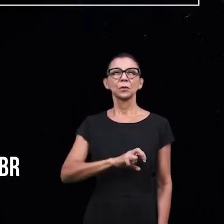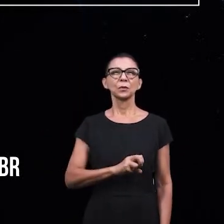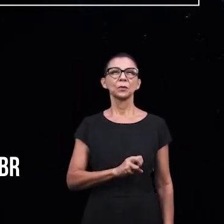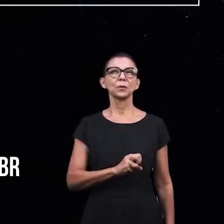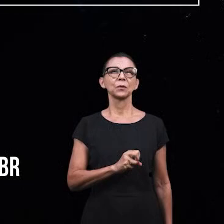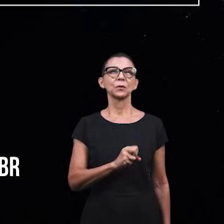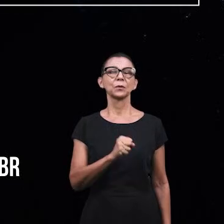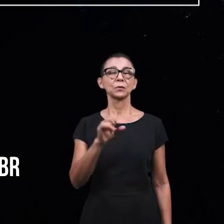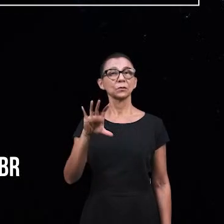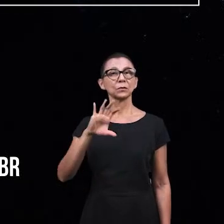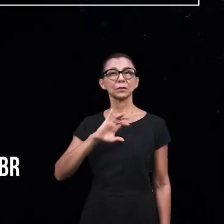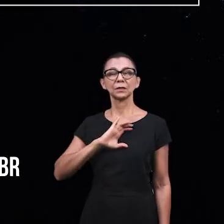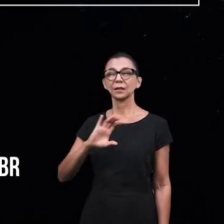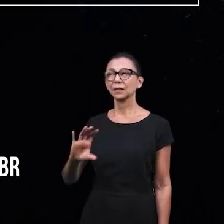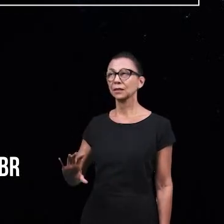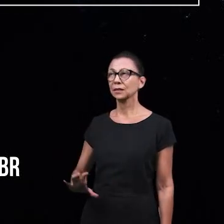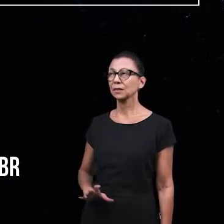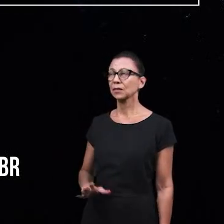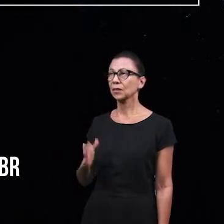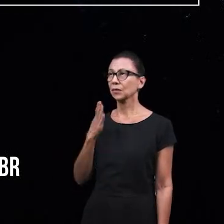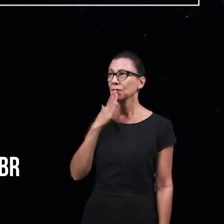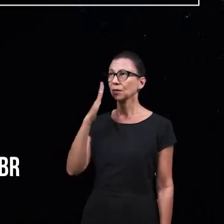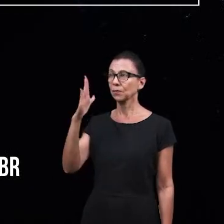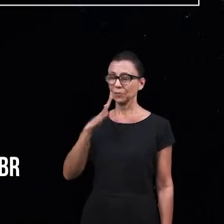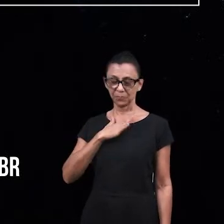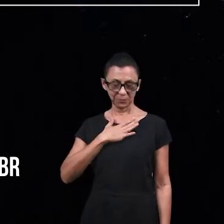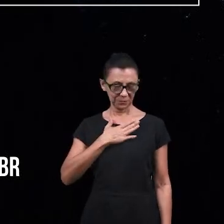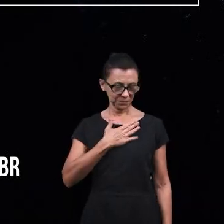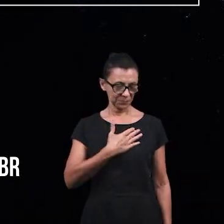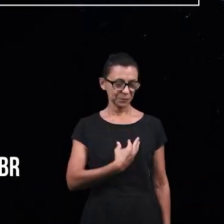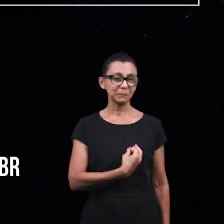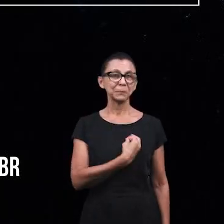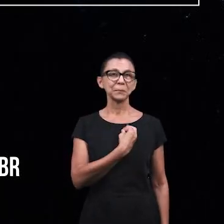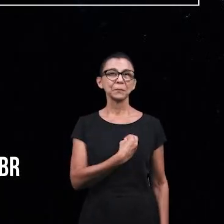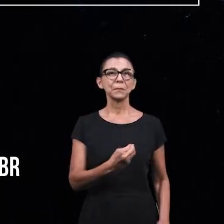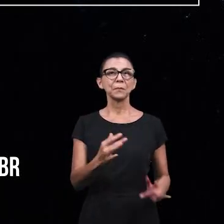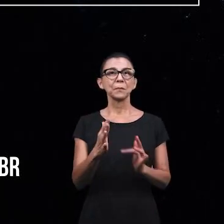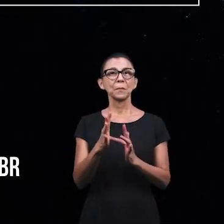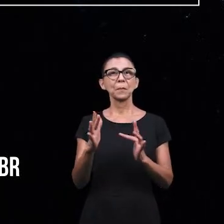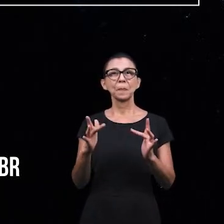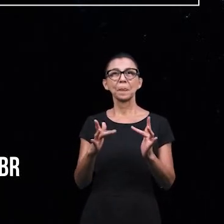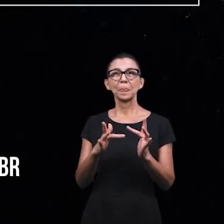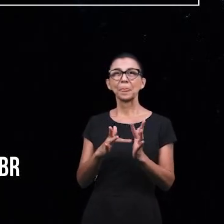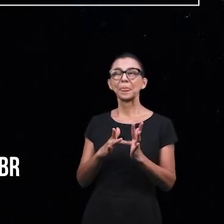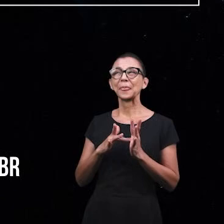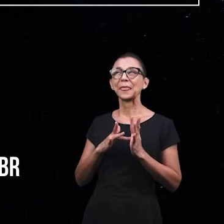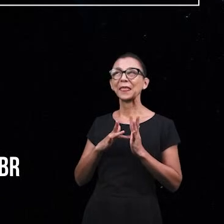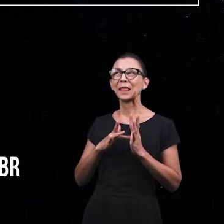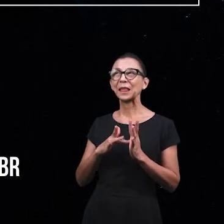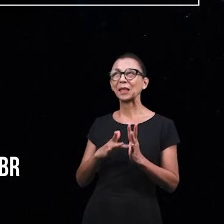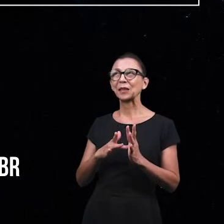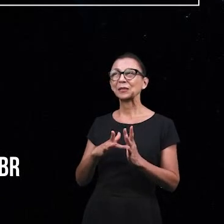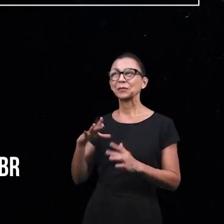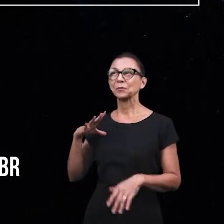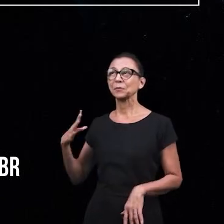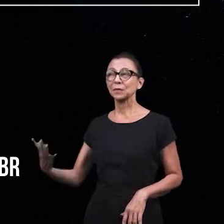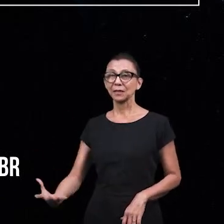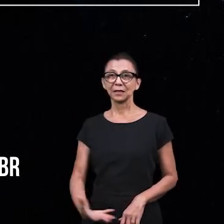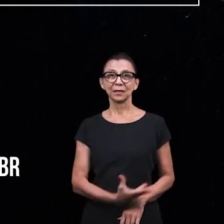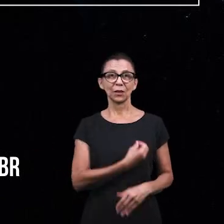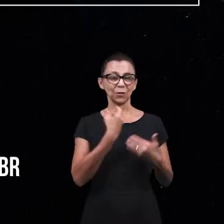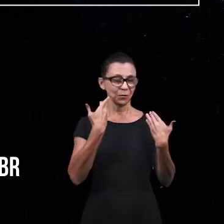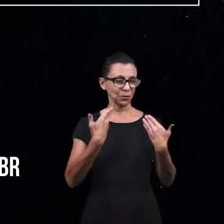que Cristo tem por mim. Jesus achou-me,